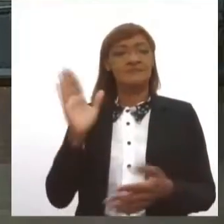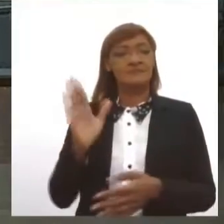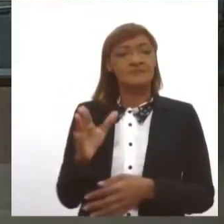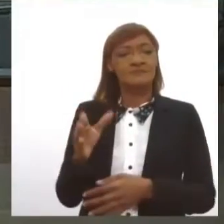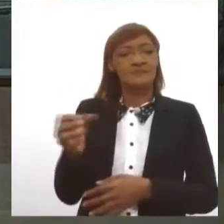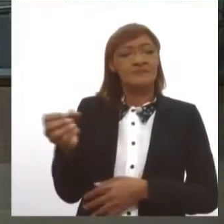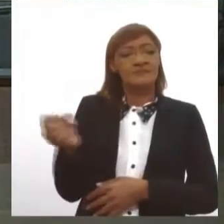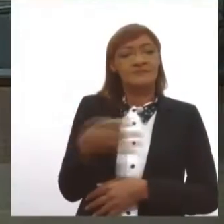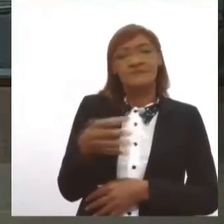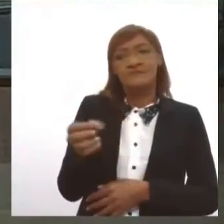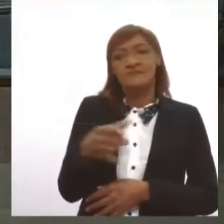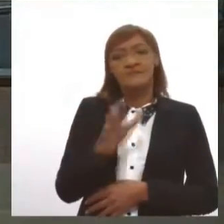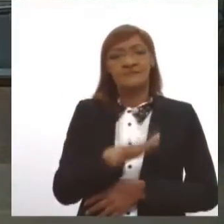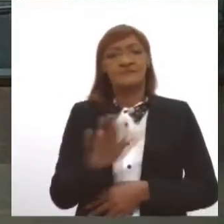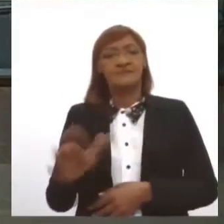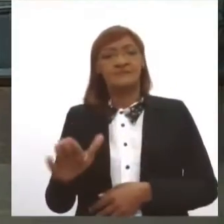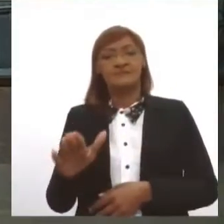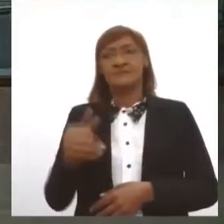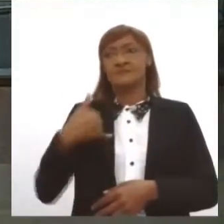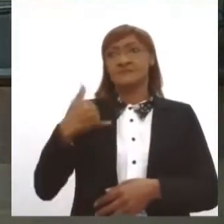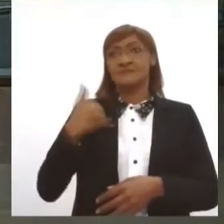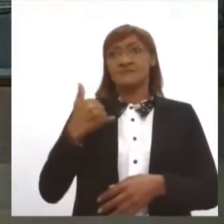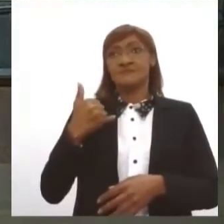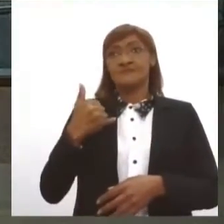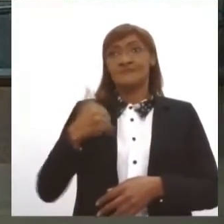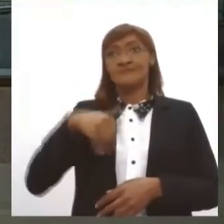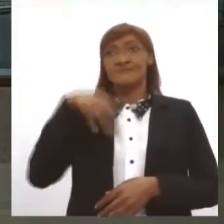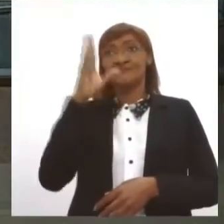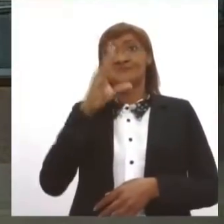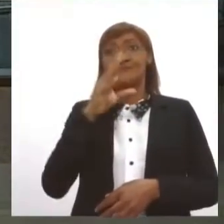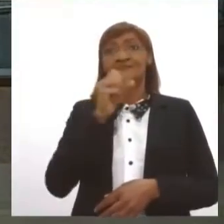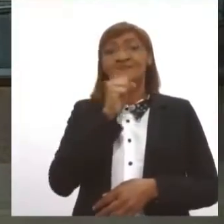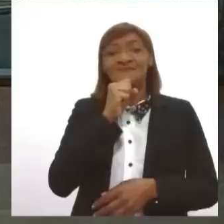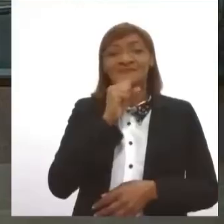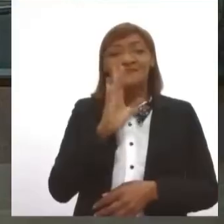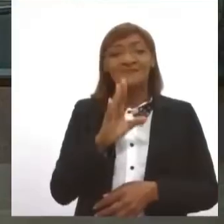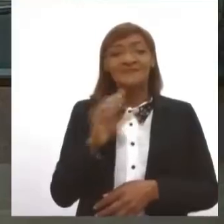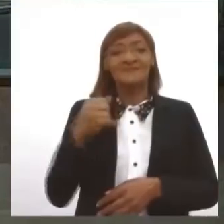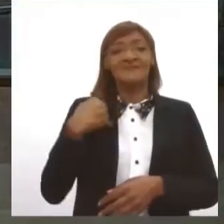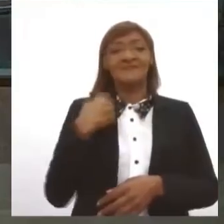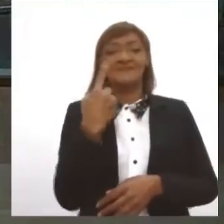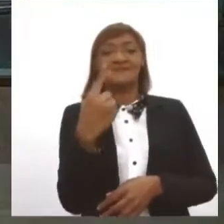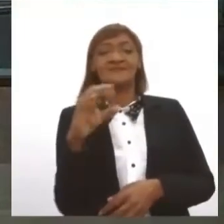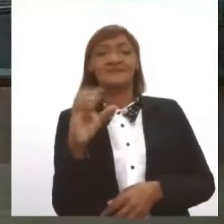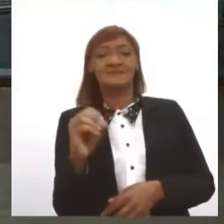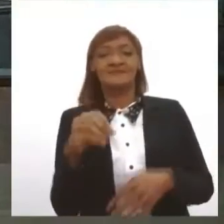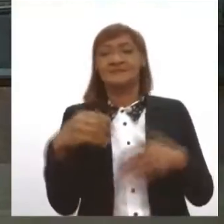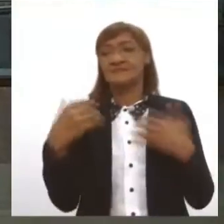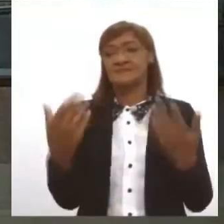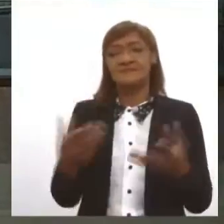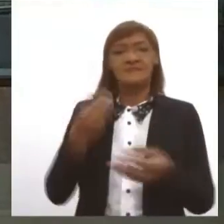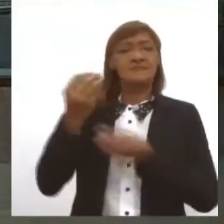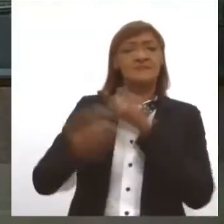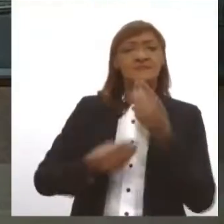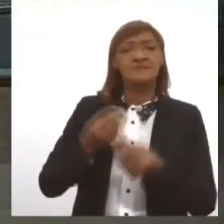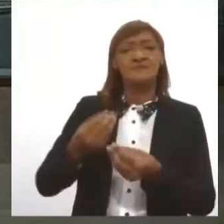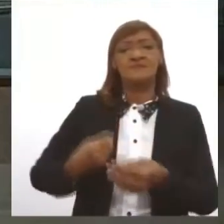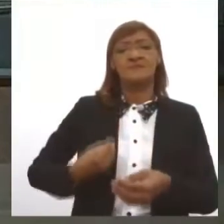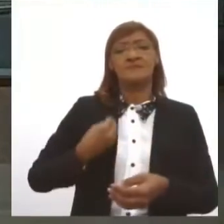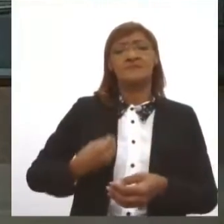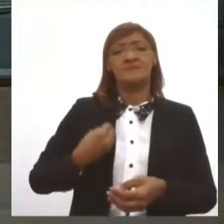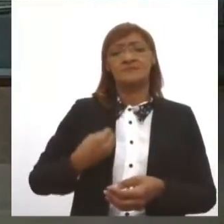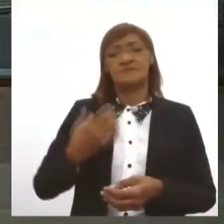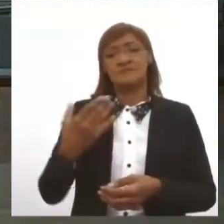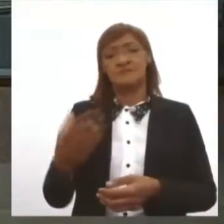que você disse que o mais velho tem geralmente 10 anos de idade da escola, para esse convívio que foi retirado